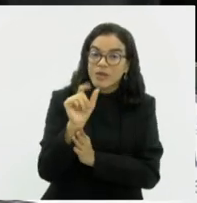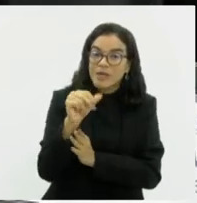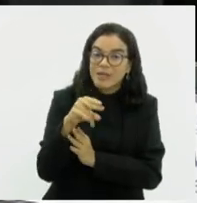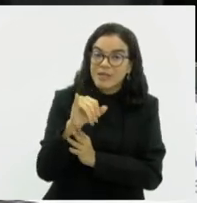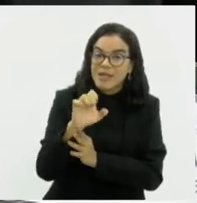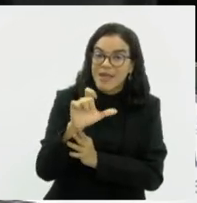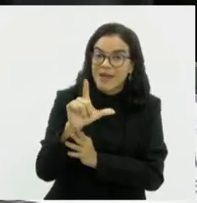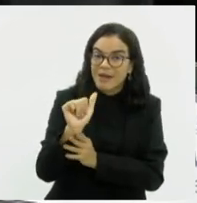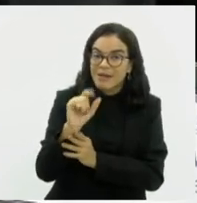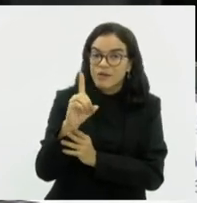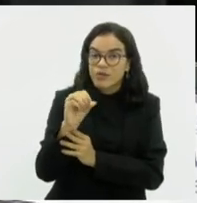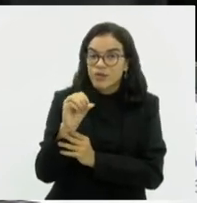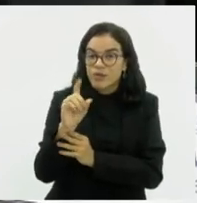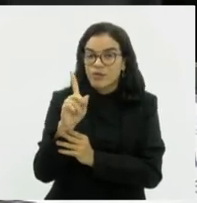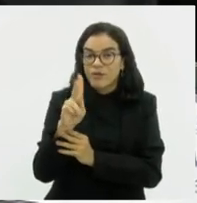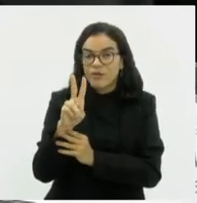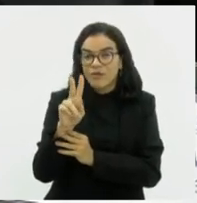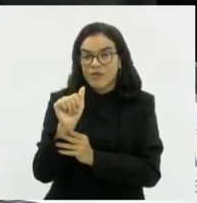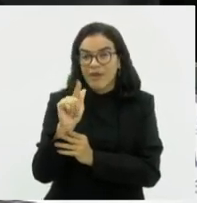Vaguinho, essa